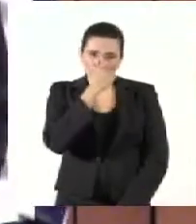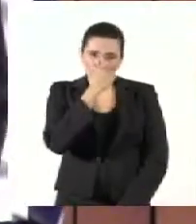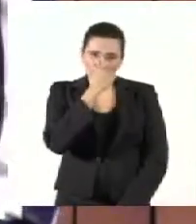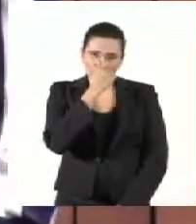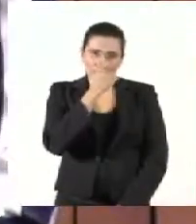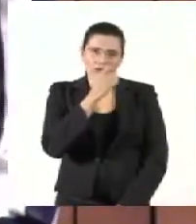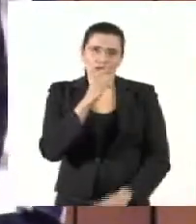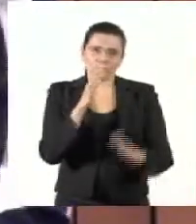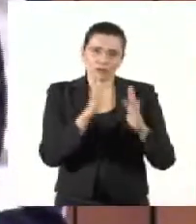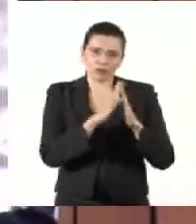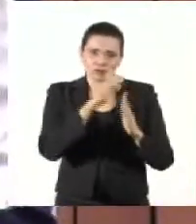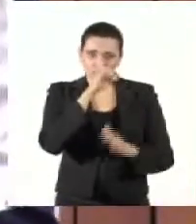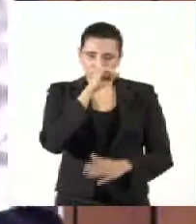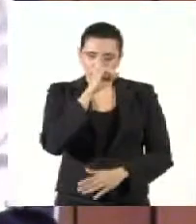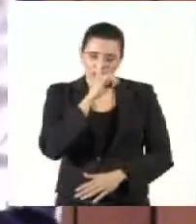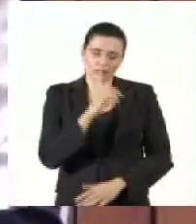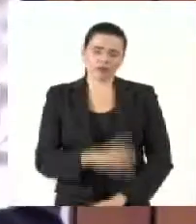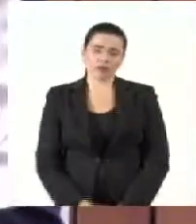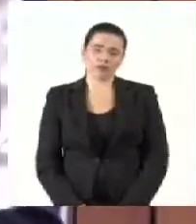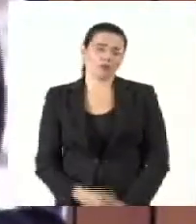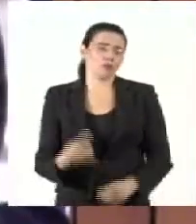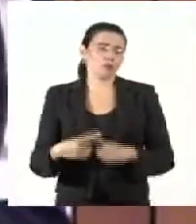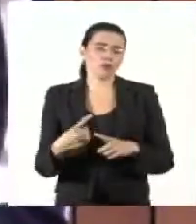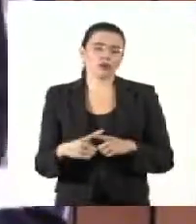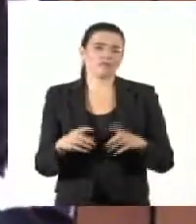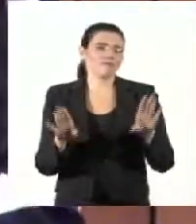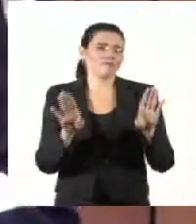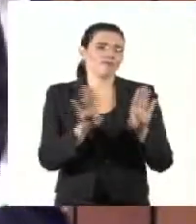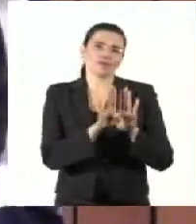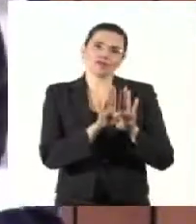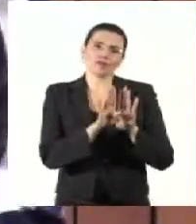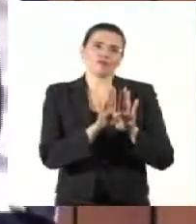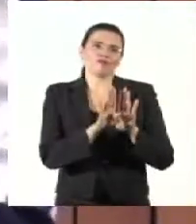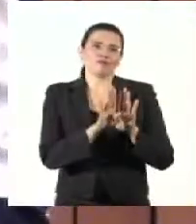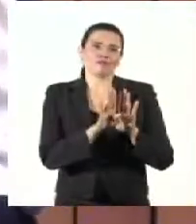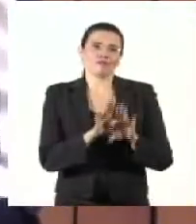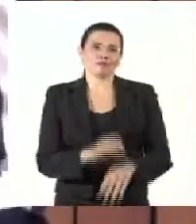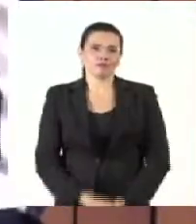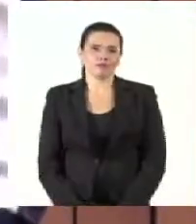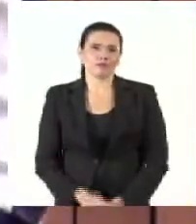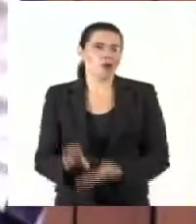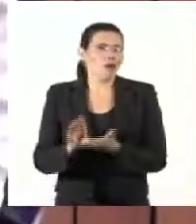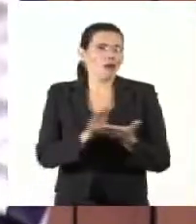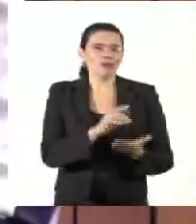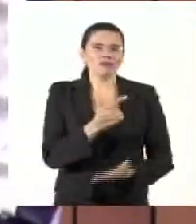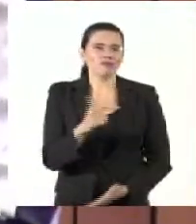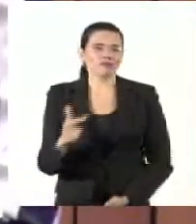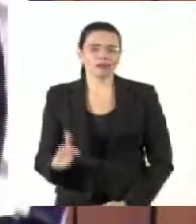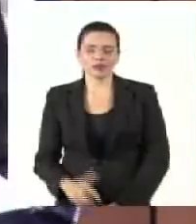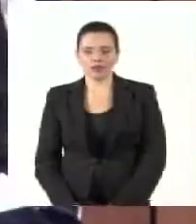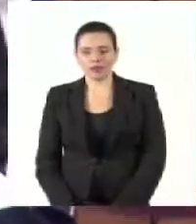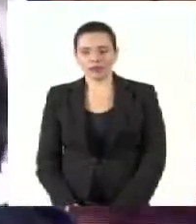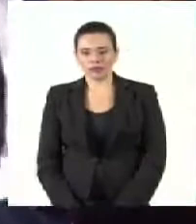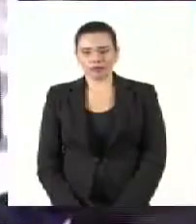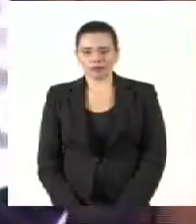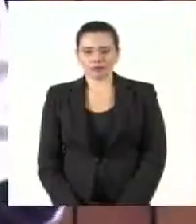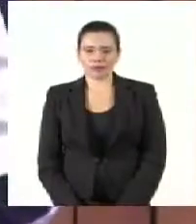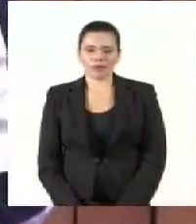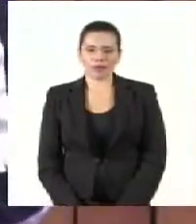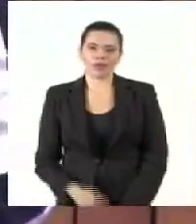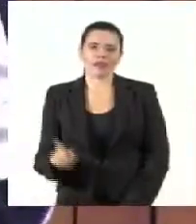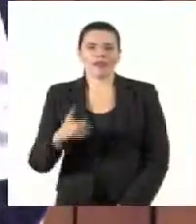hospitais fechados por falta de repasses e dizem, ah, culpa do governo anterior, que